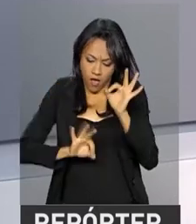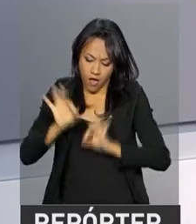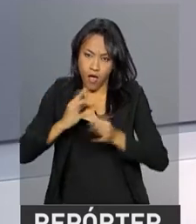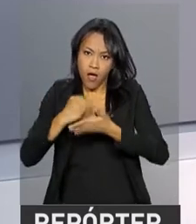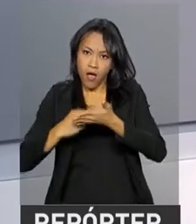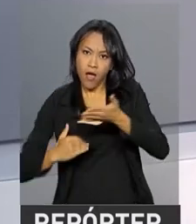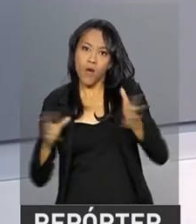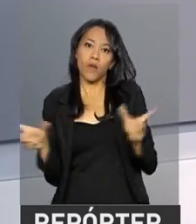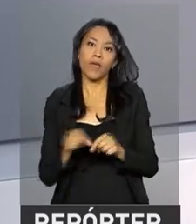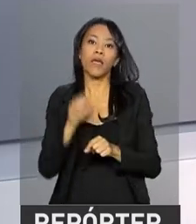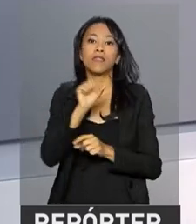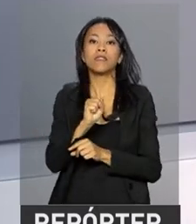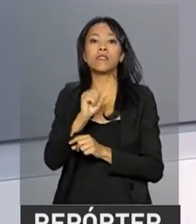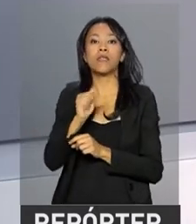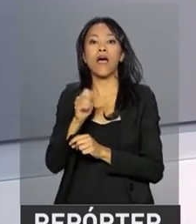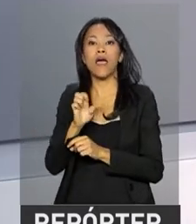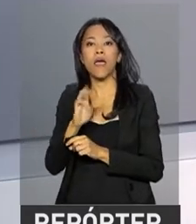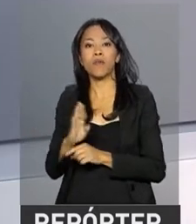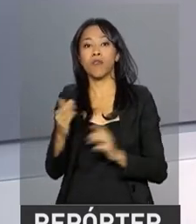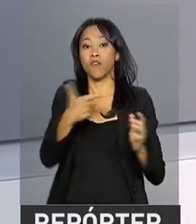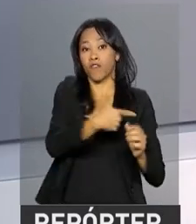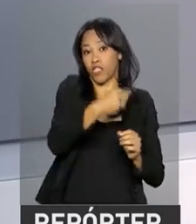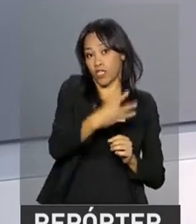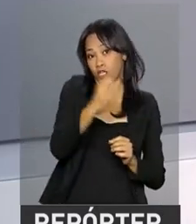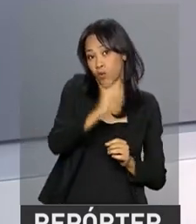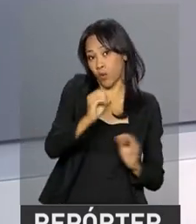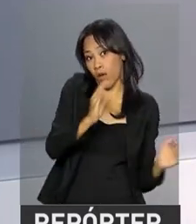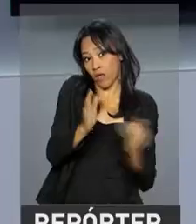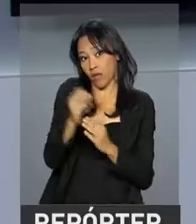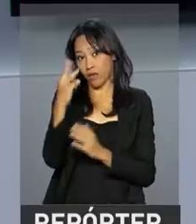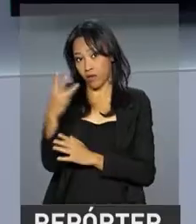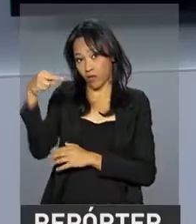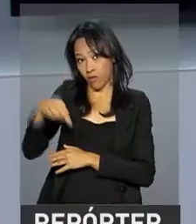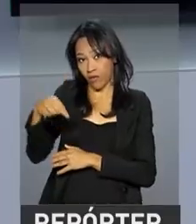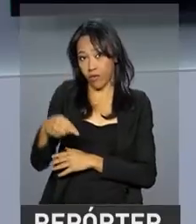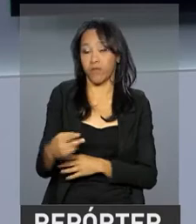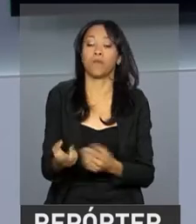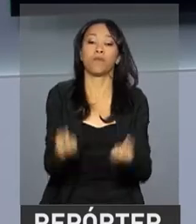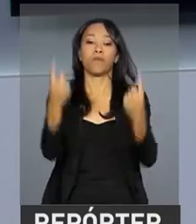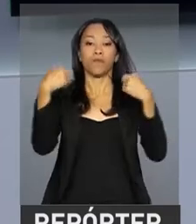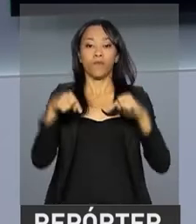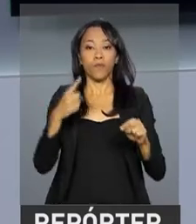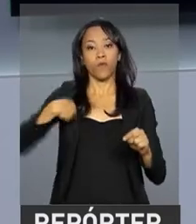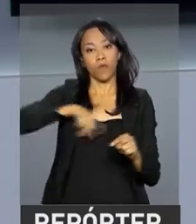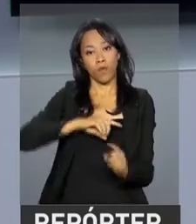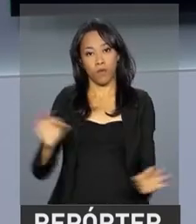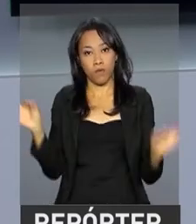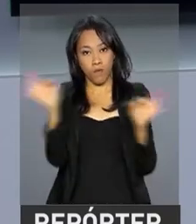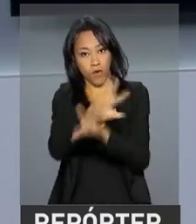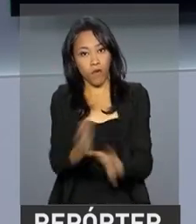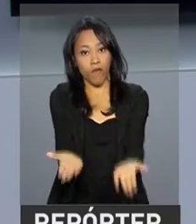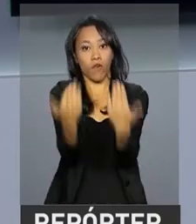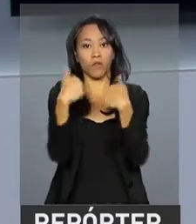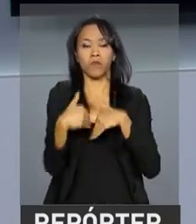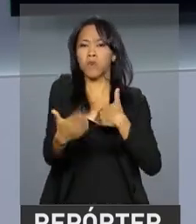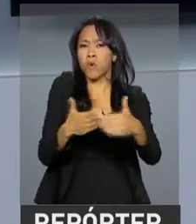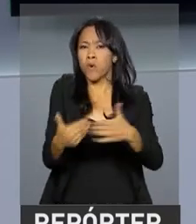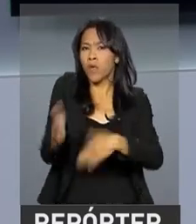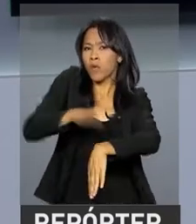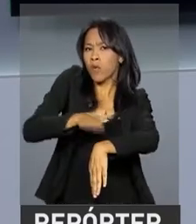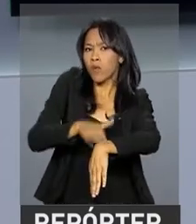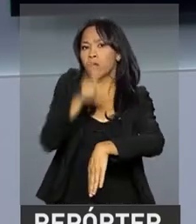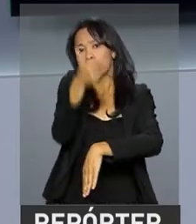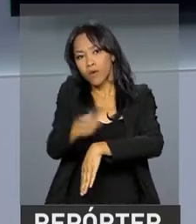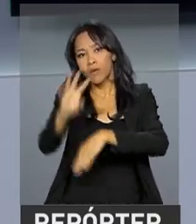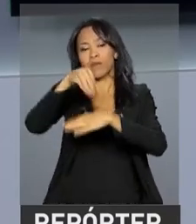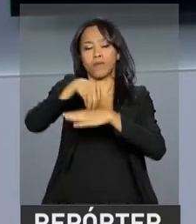SAEB entre 23 de outubro e 3 de novembro. O repórter NBR fica por aqui. Voltamos a qualquer momento